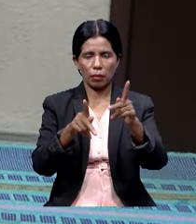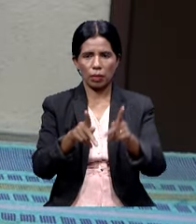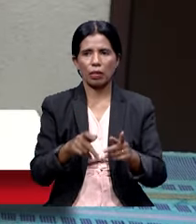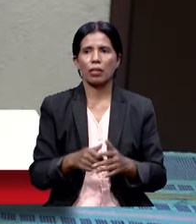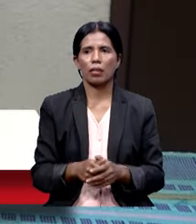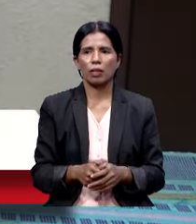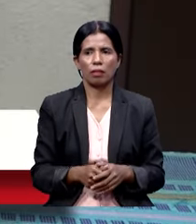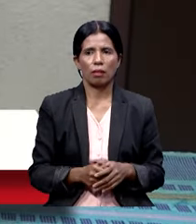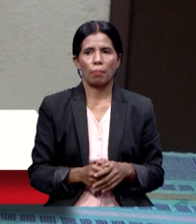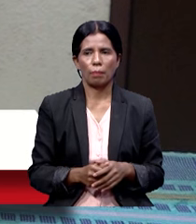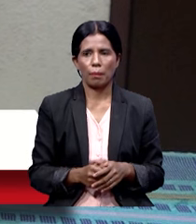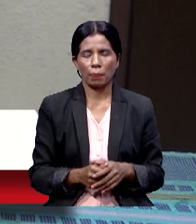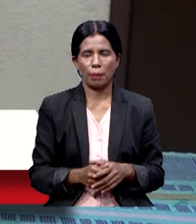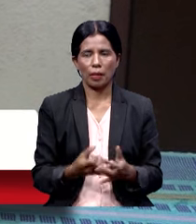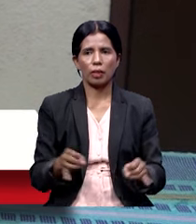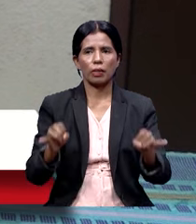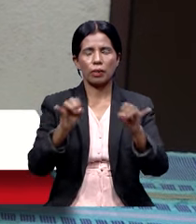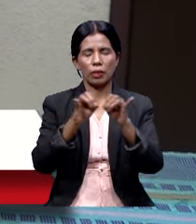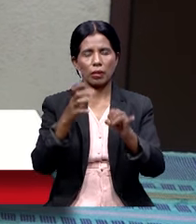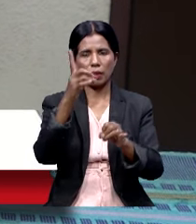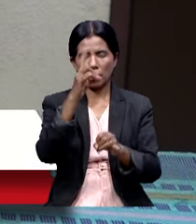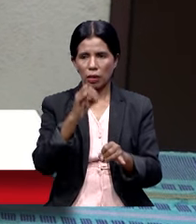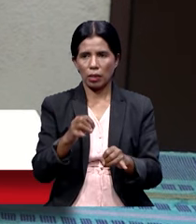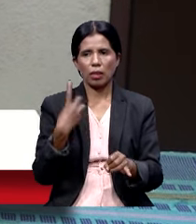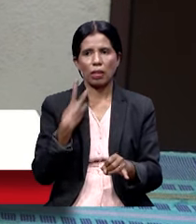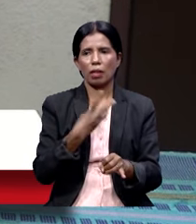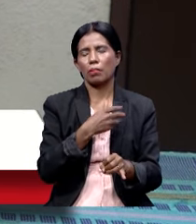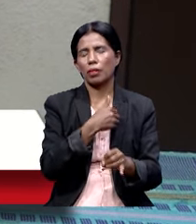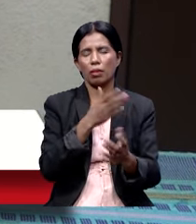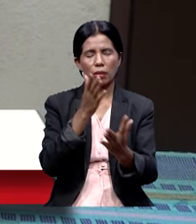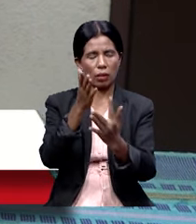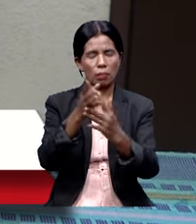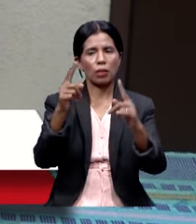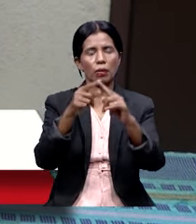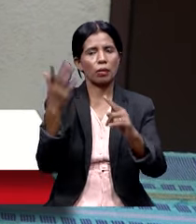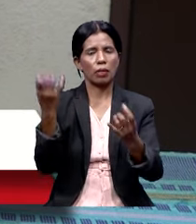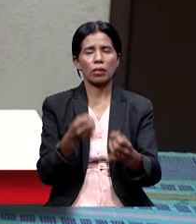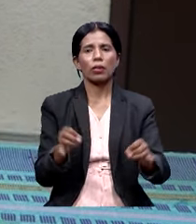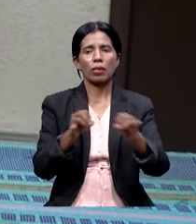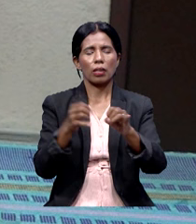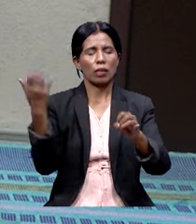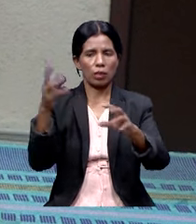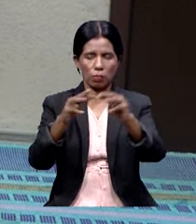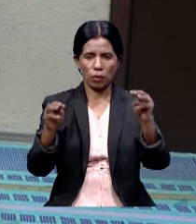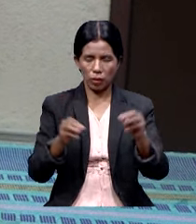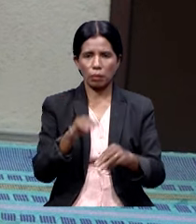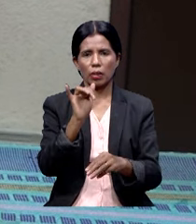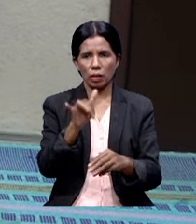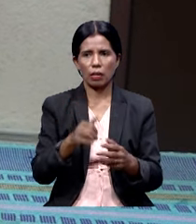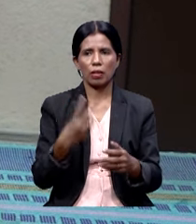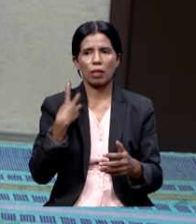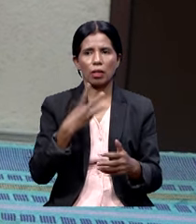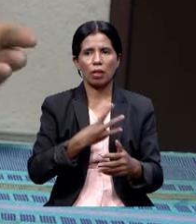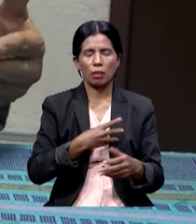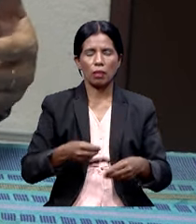di ya insong sire ya di lara ami sida utama tone ba mes insong sire ya munisipi sing entah ami konat